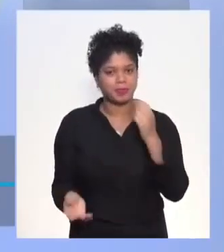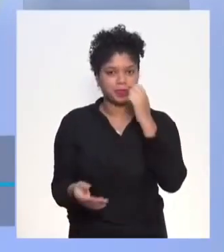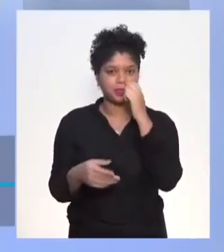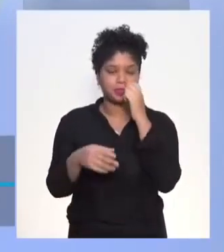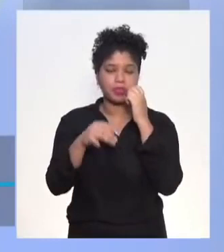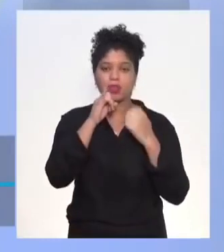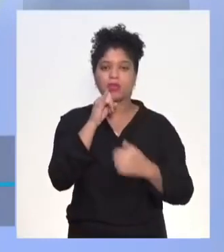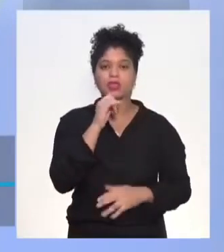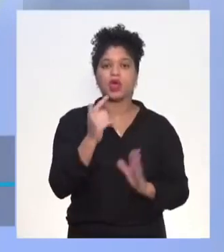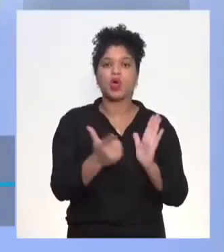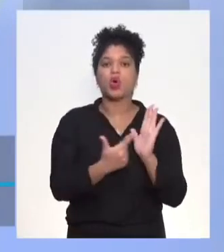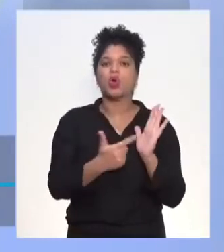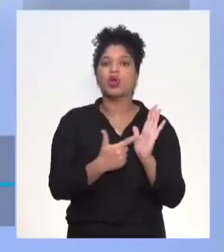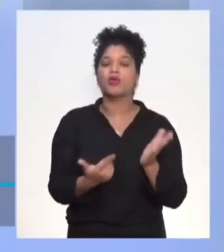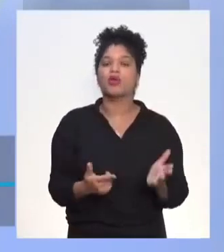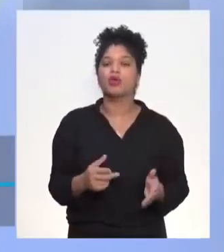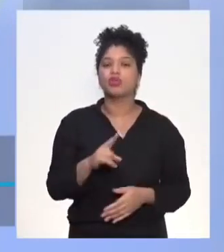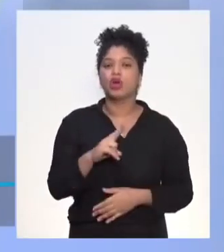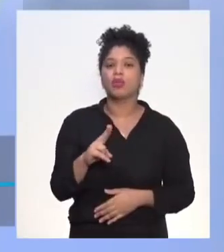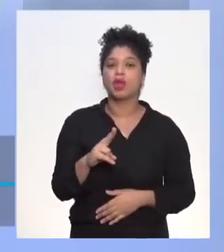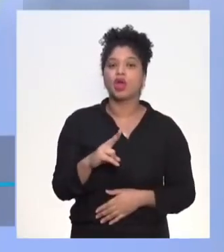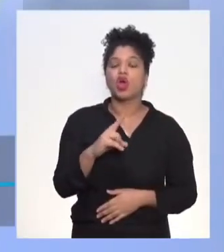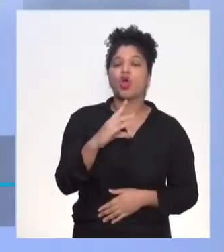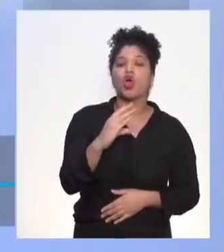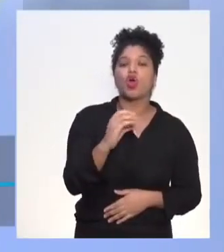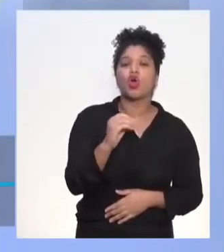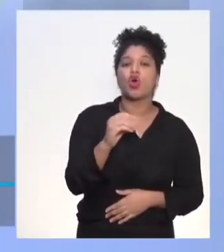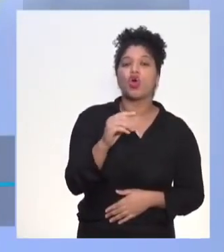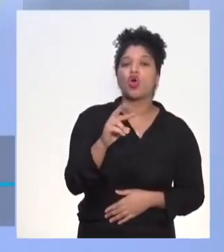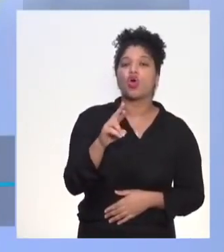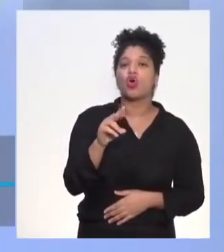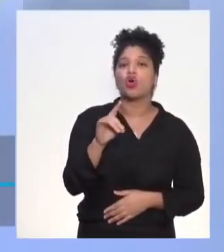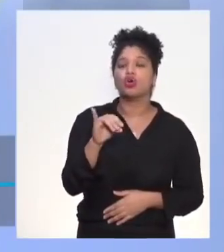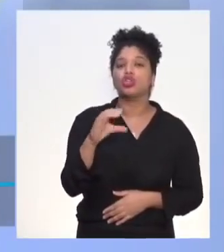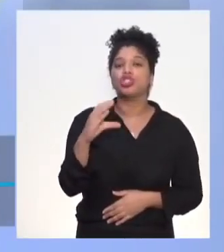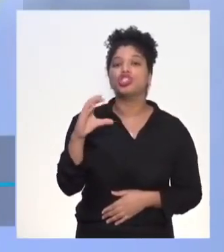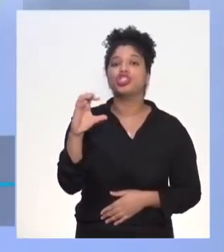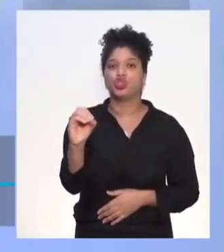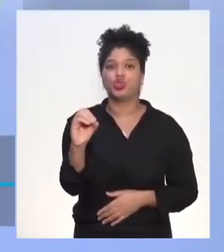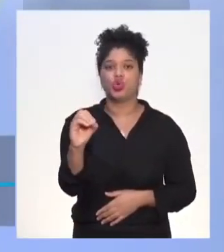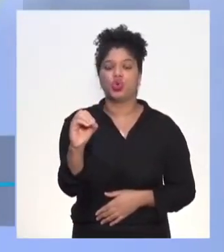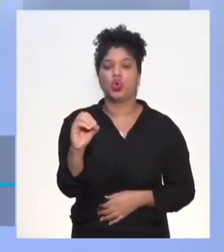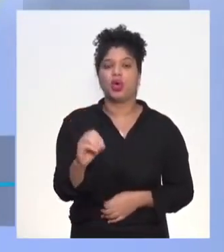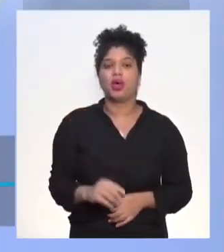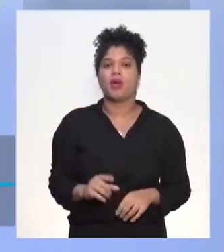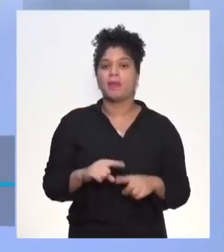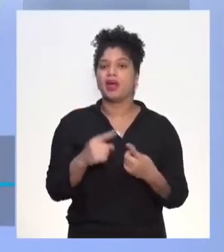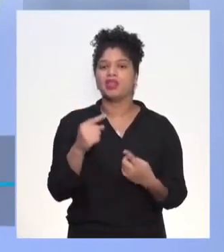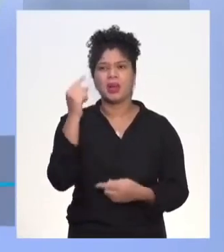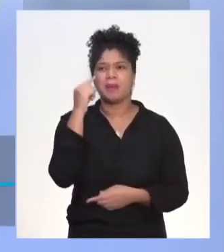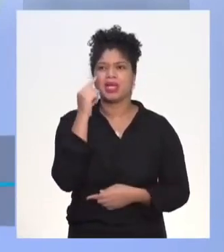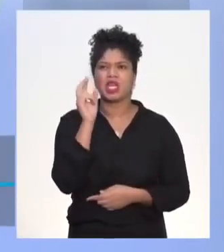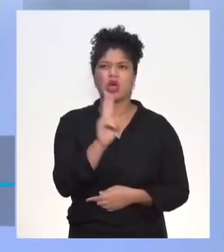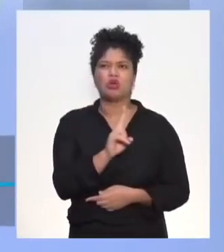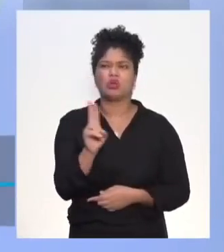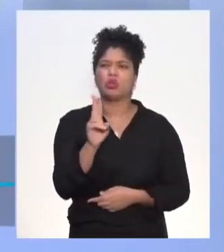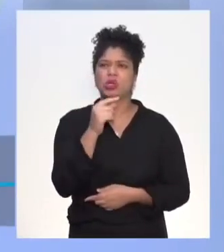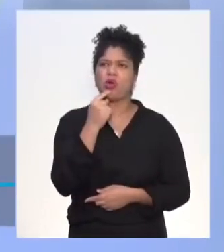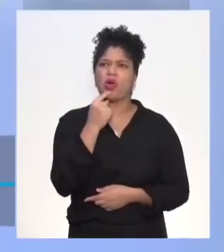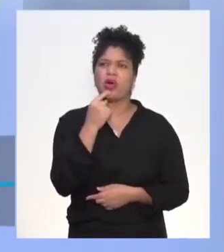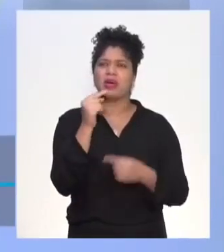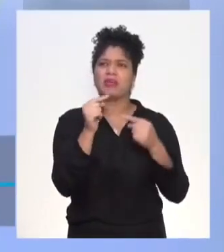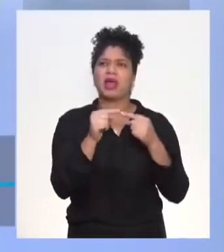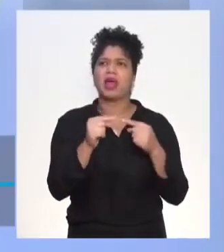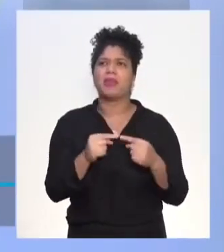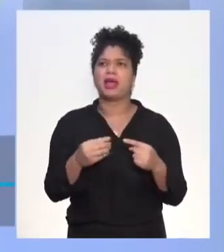exemplo, um livro chamado O Cortiço, em que o espaço é supervalorizado, você não imagina uma história chamada O Cortiço, que